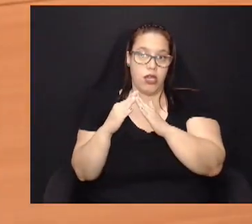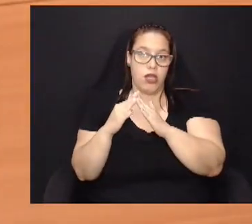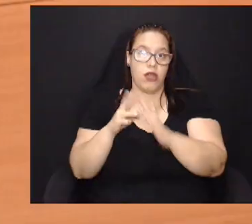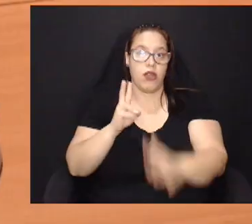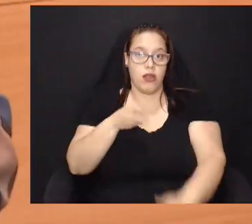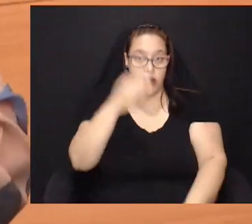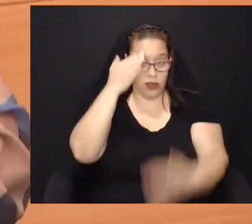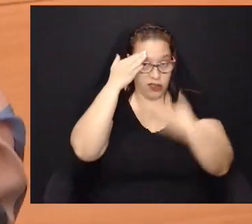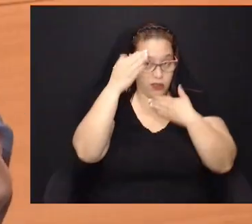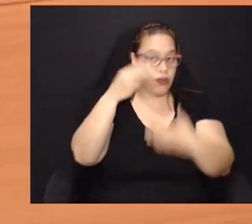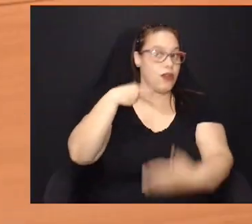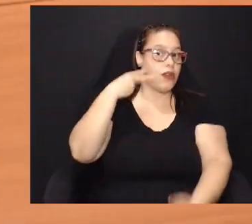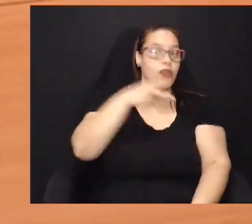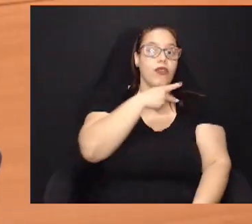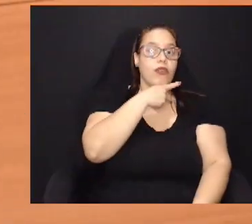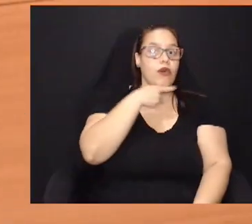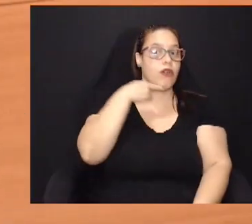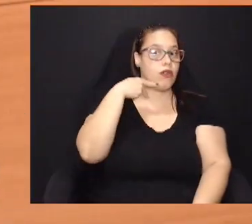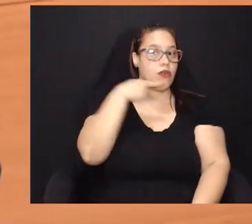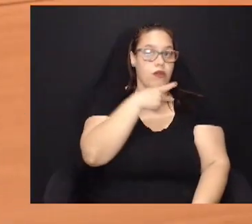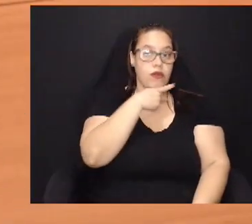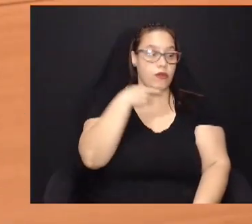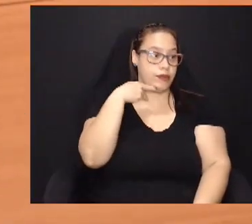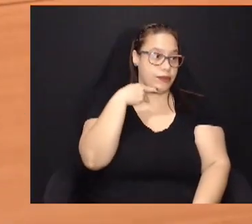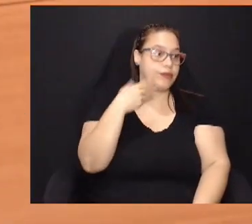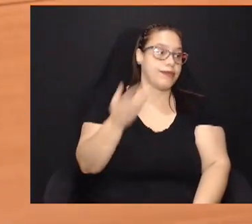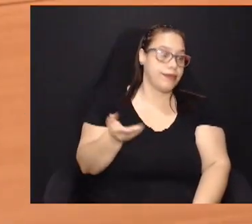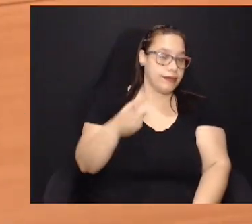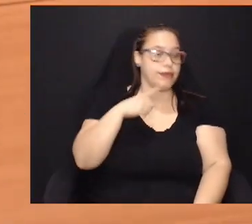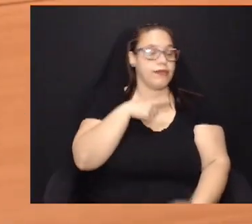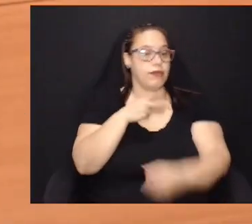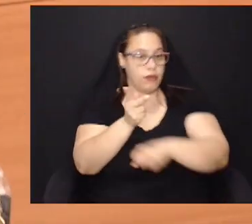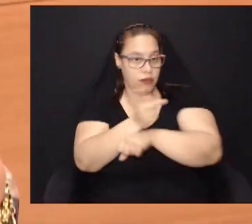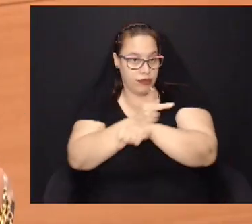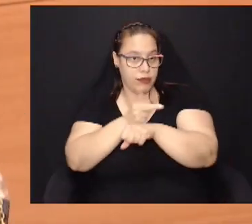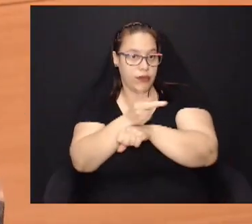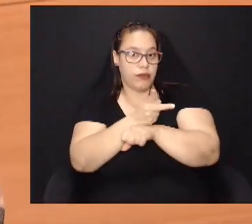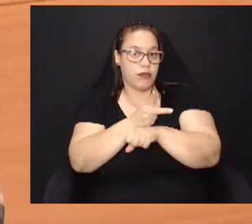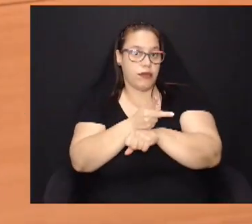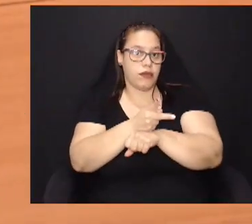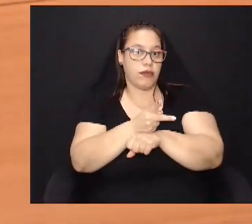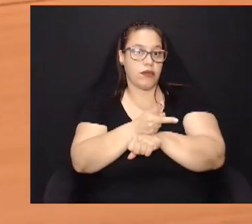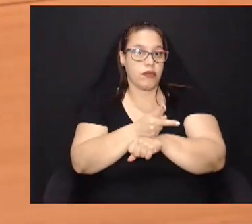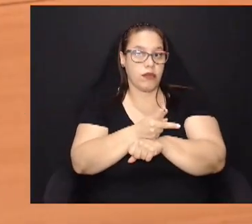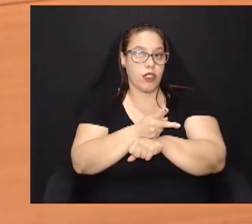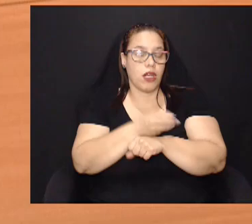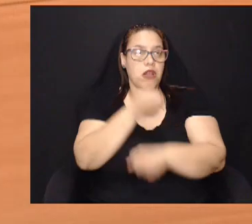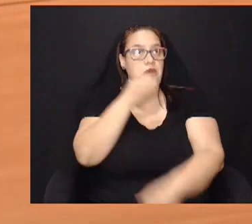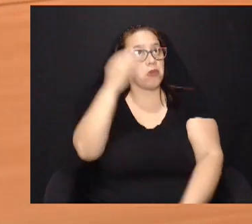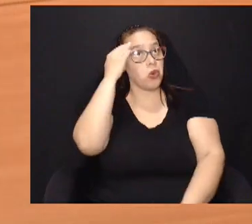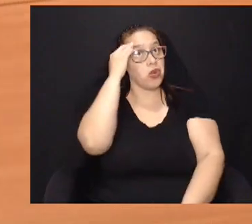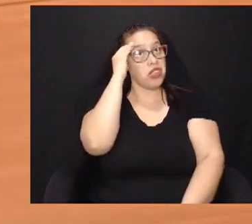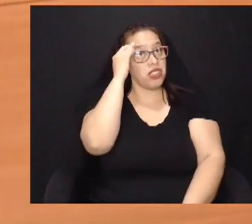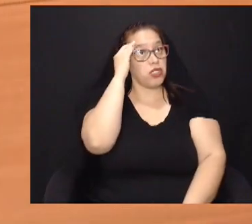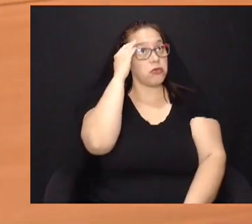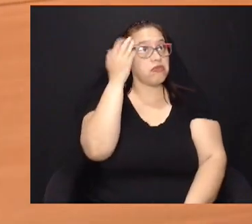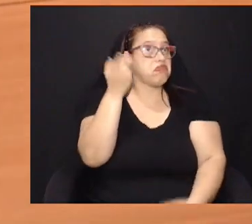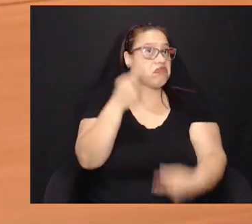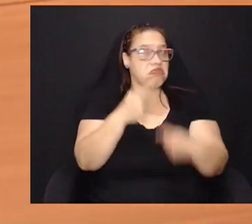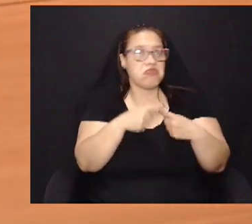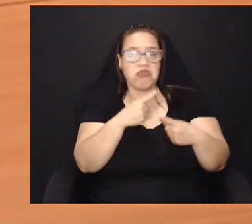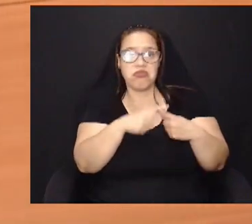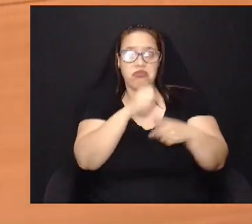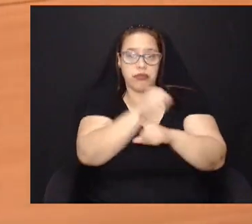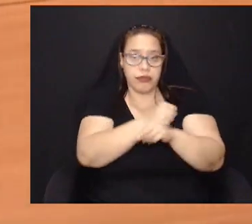Obrigada, vereador Permino. Tá aqui. Então, da gente ter buscado esse equilíbrio, esse bom senso, porque a sociedade que também